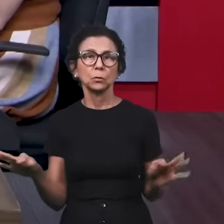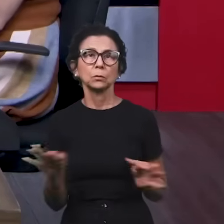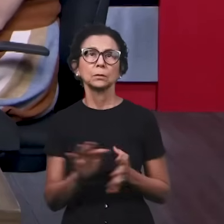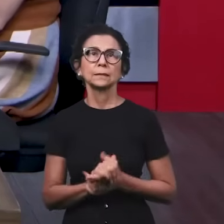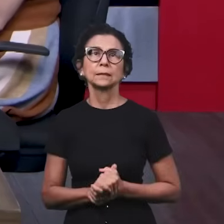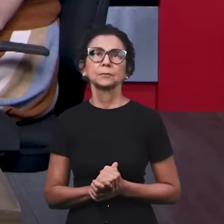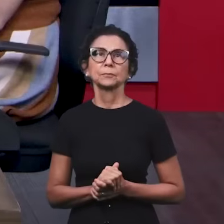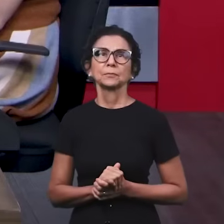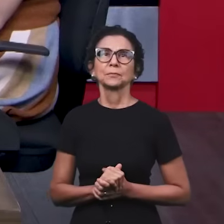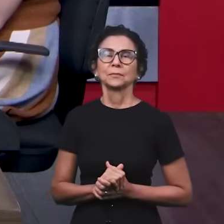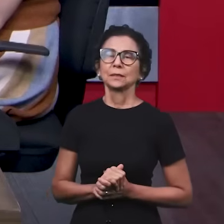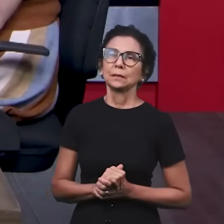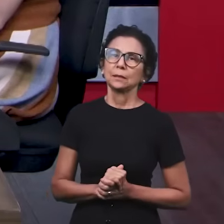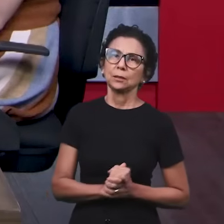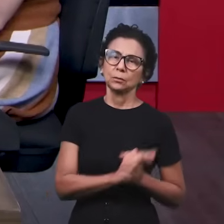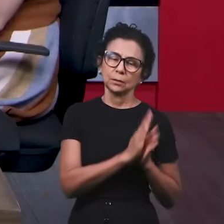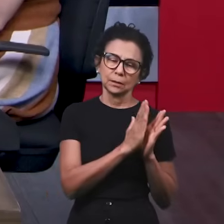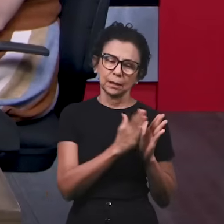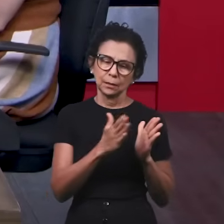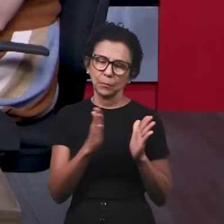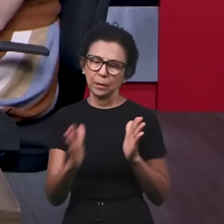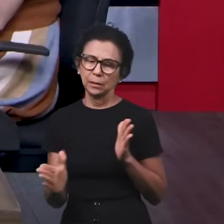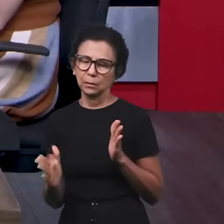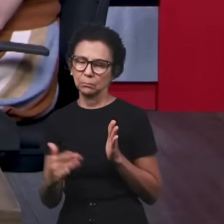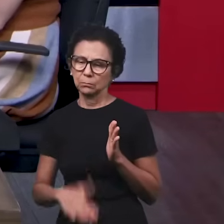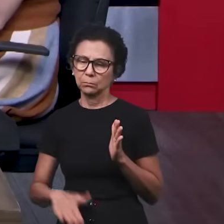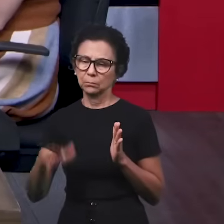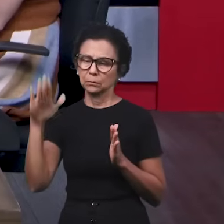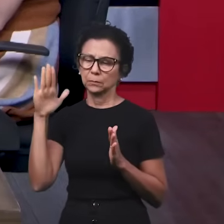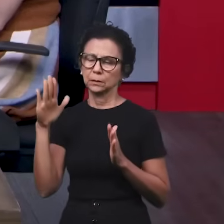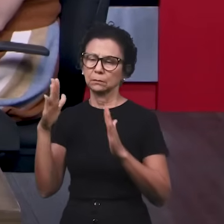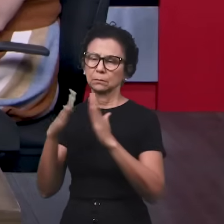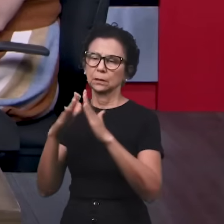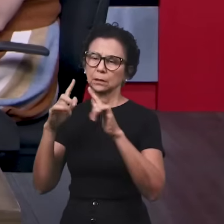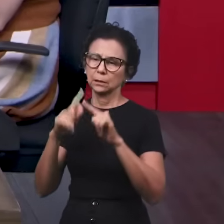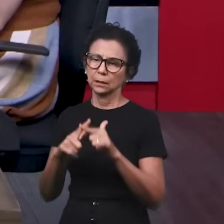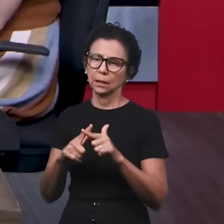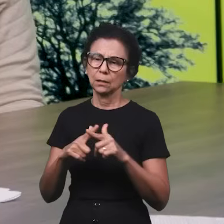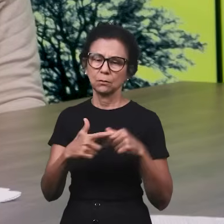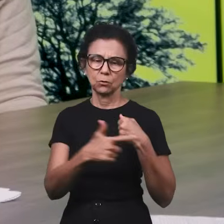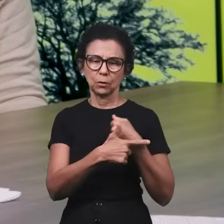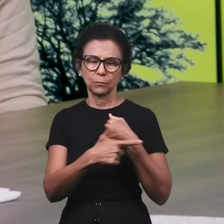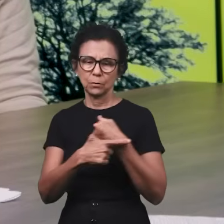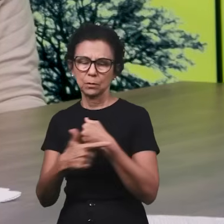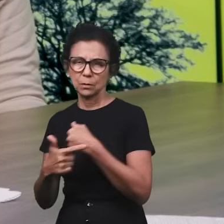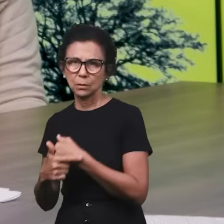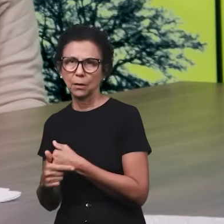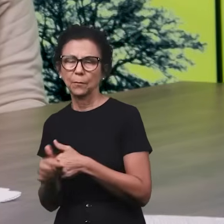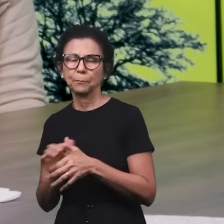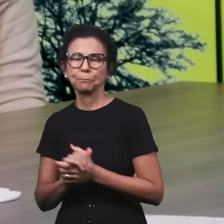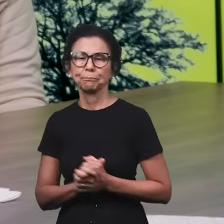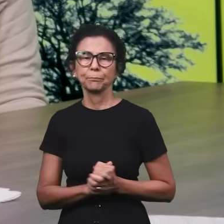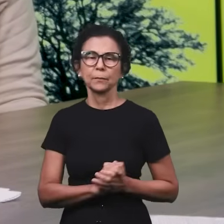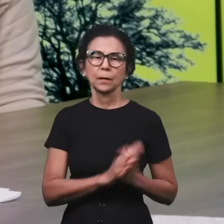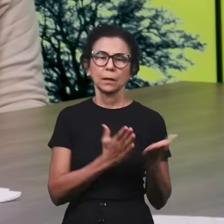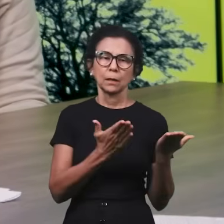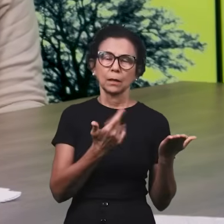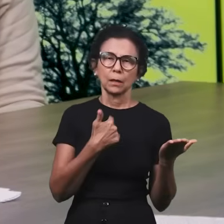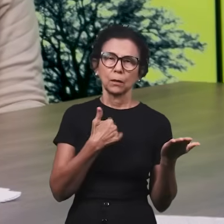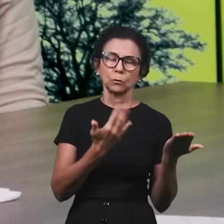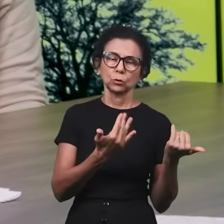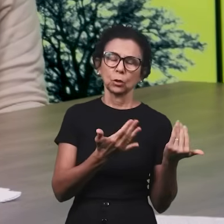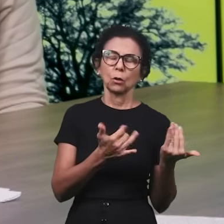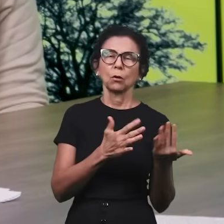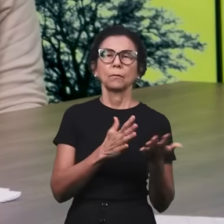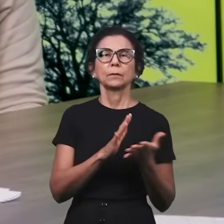E eu cresci na igreja, fazendo o que eu podia fazer, cada faixa etária. E quando eu me tornei jovem,